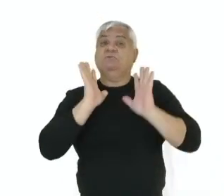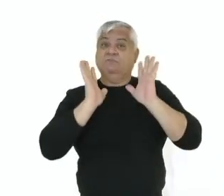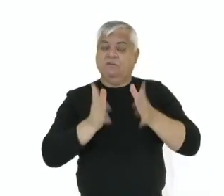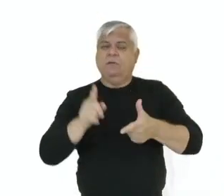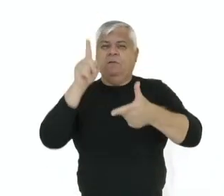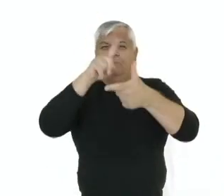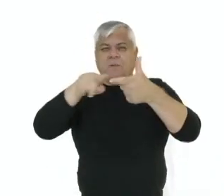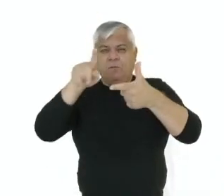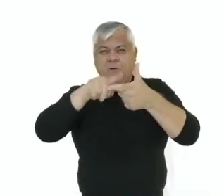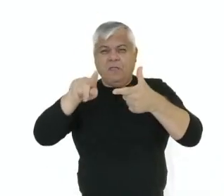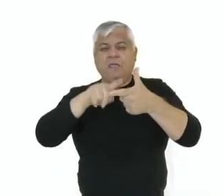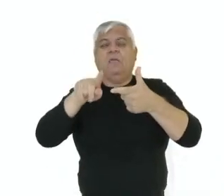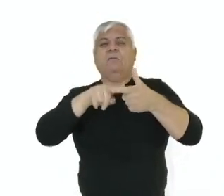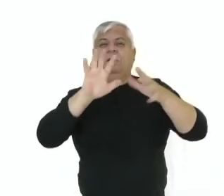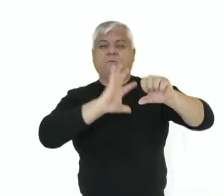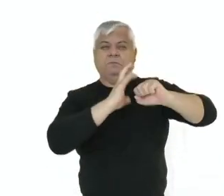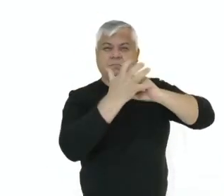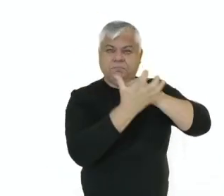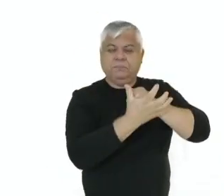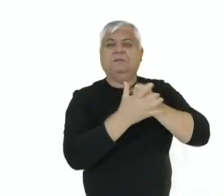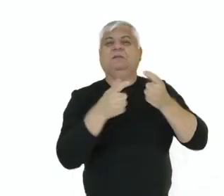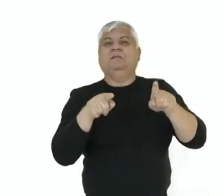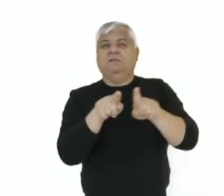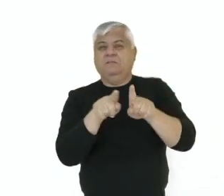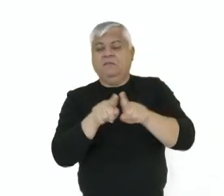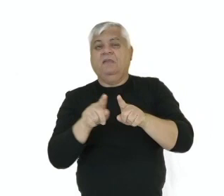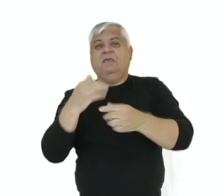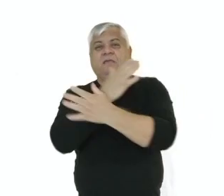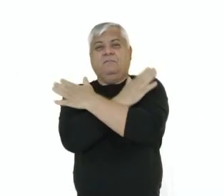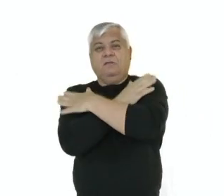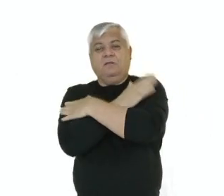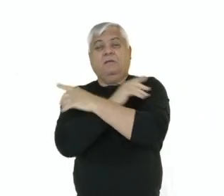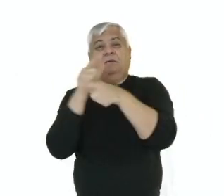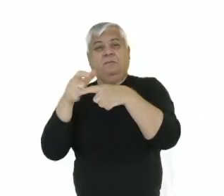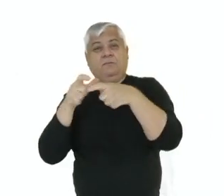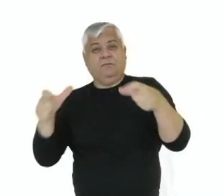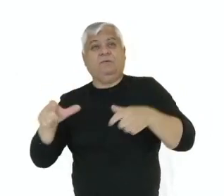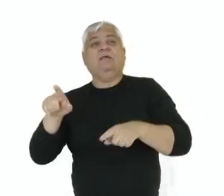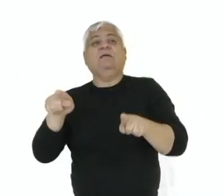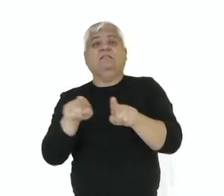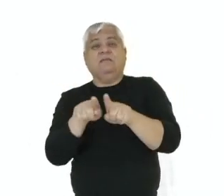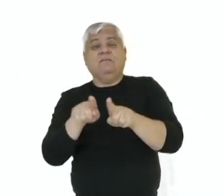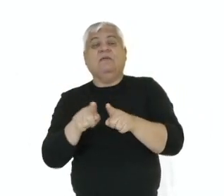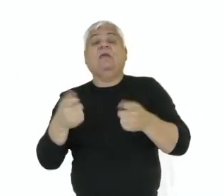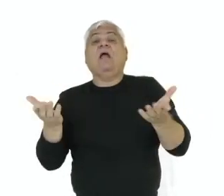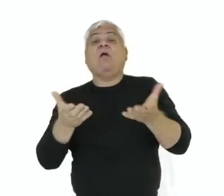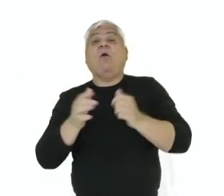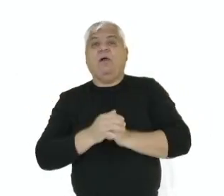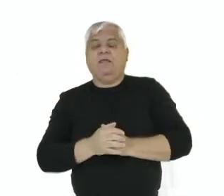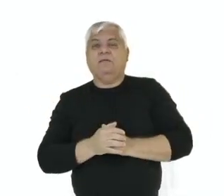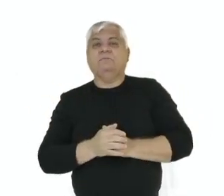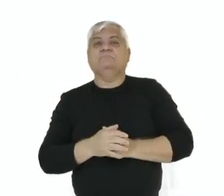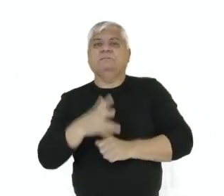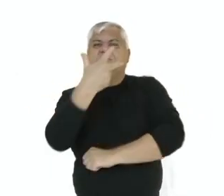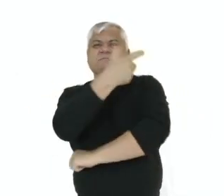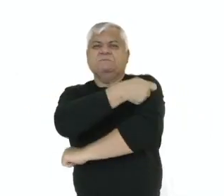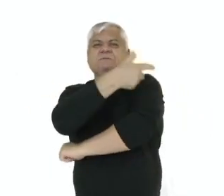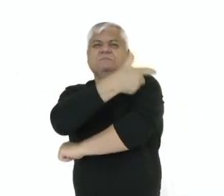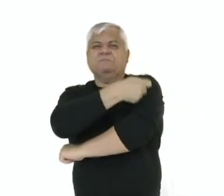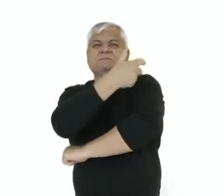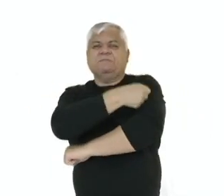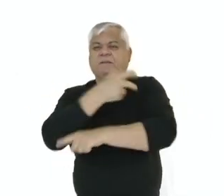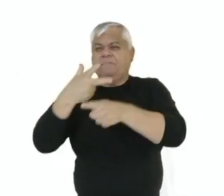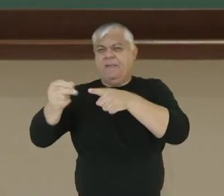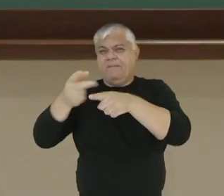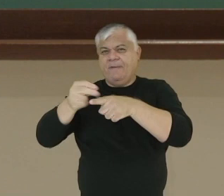enfrentando nos dias atuais graves problemas de desemprego e também estamos em época de vacinação em massa contra o